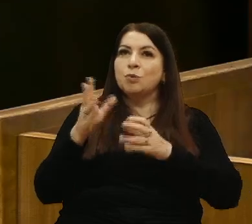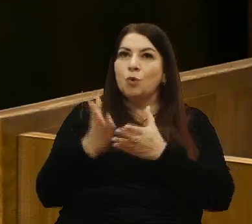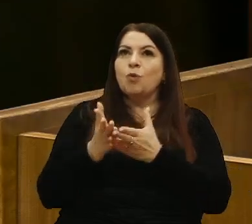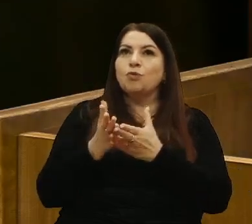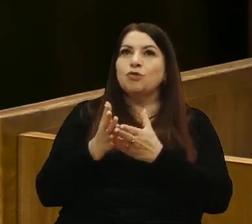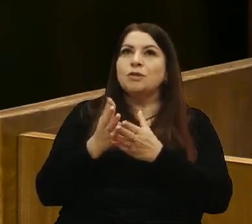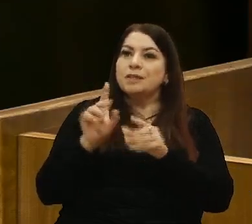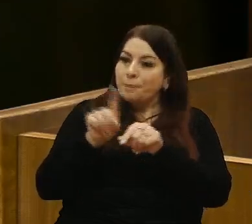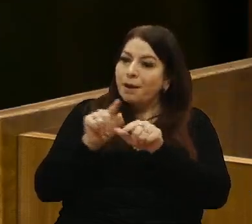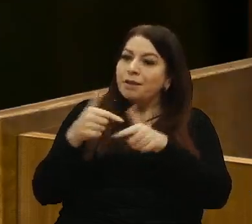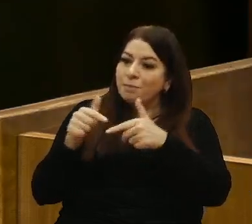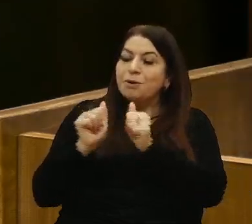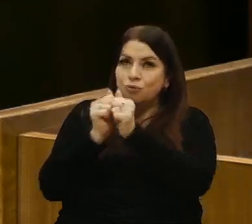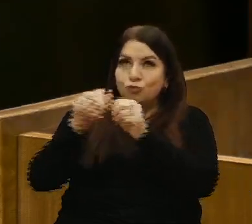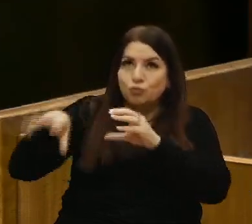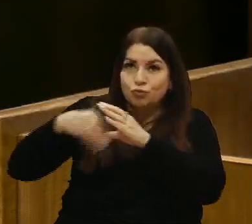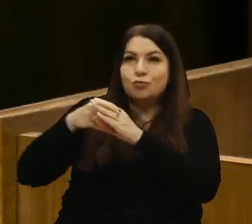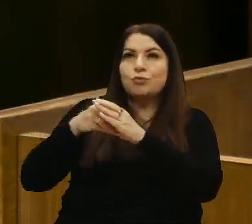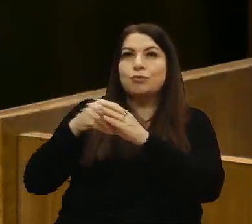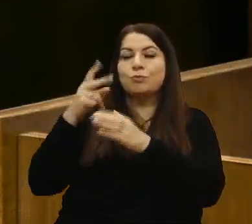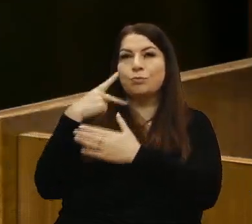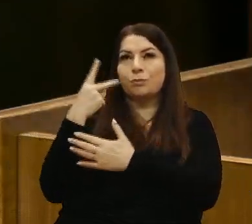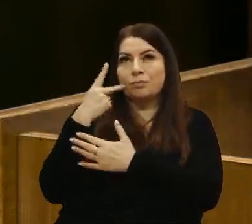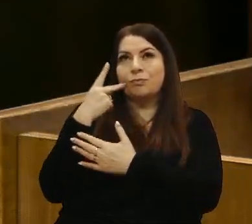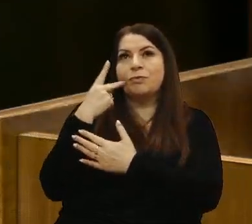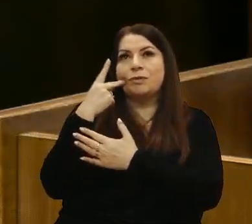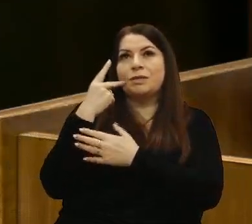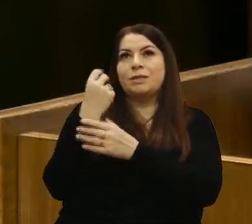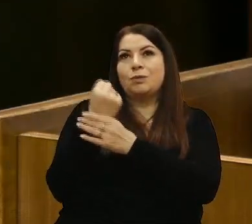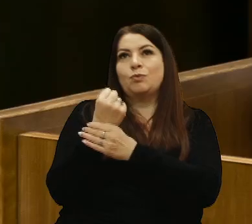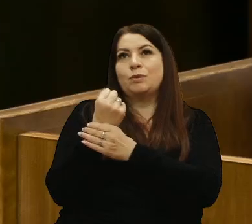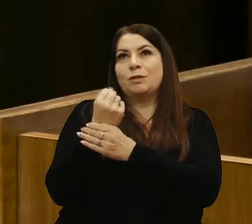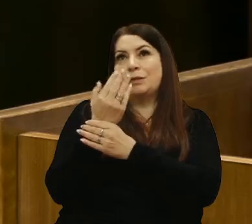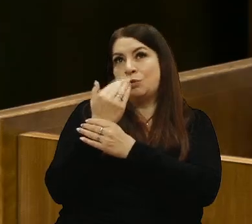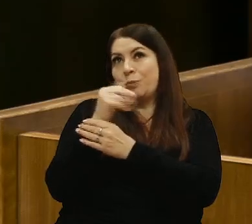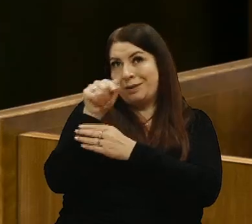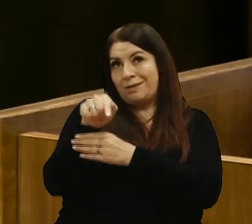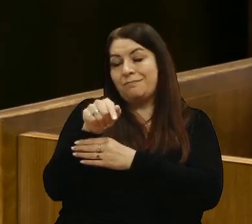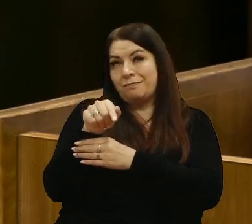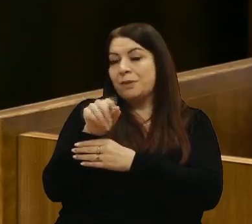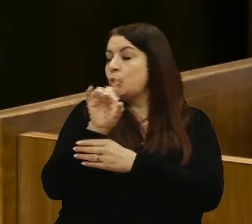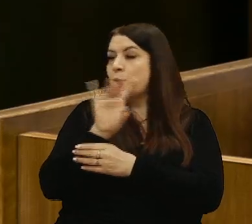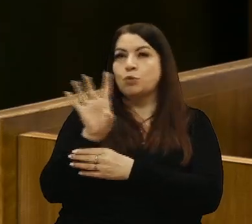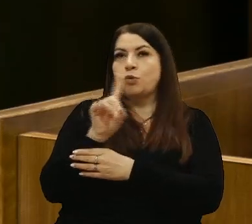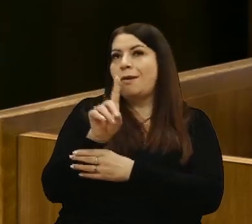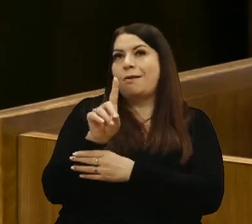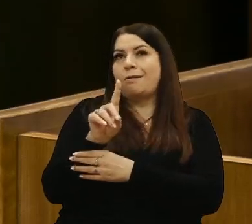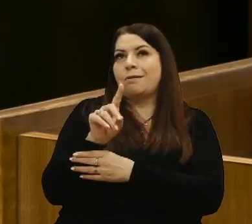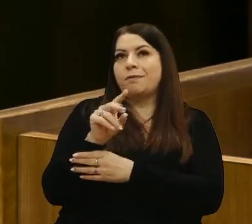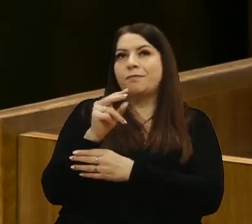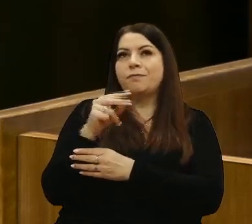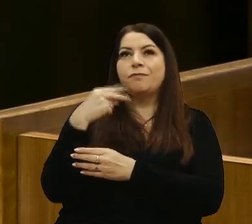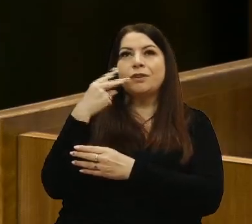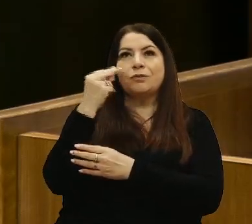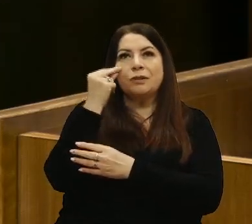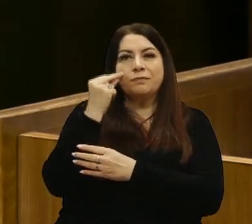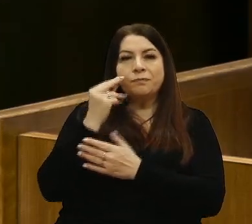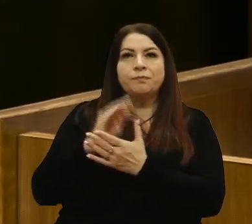ela presta serviço para uma política de segurança alimentar, que não é só, vereador Cláudio,